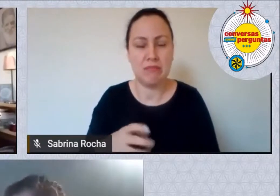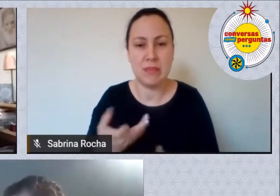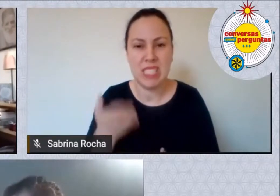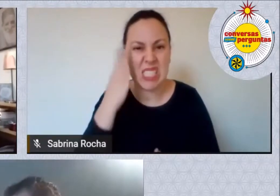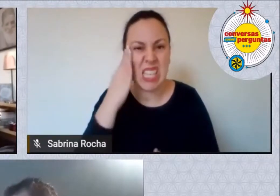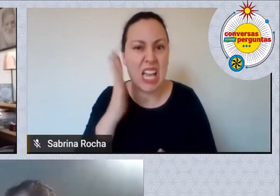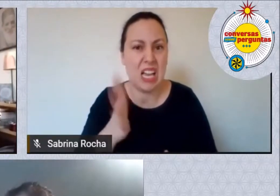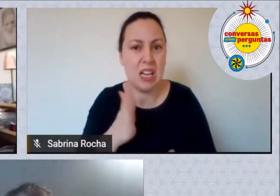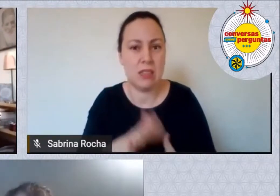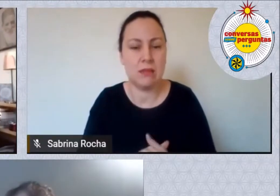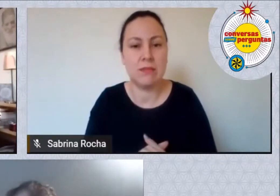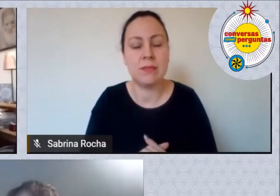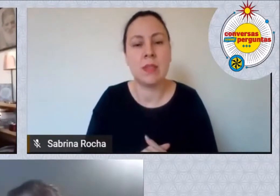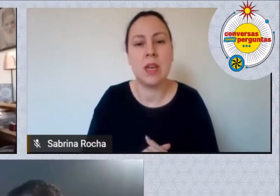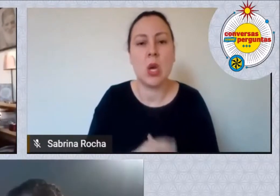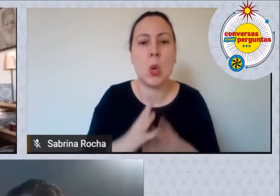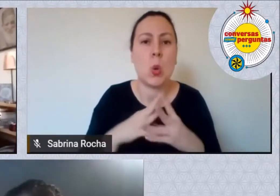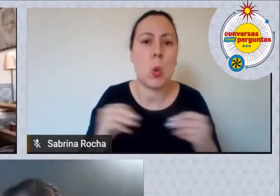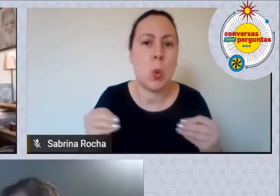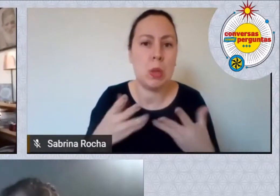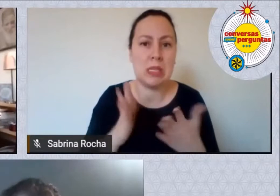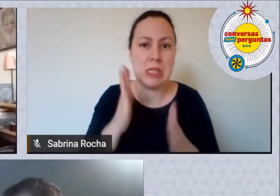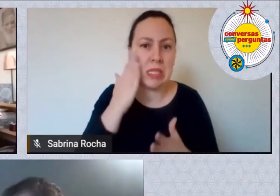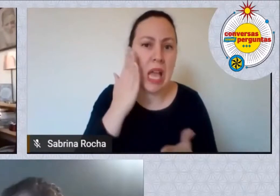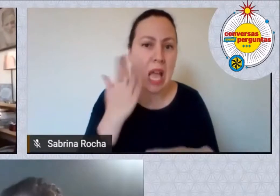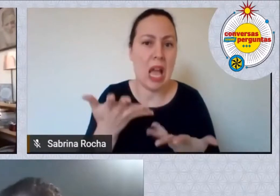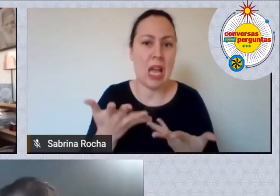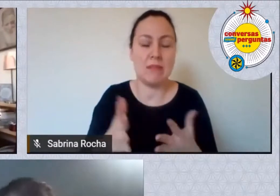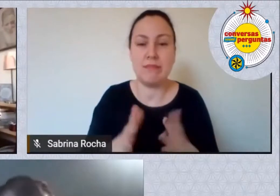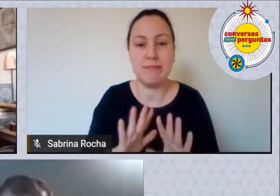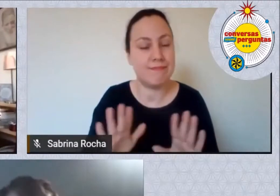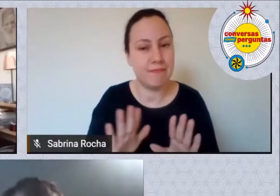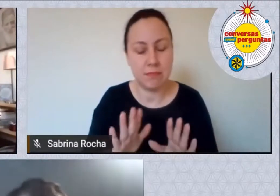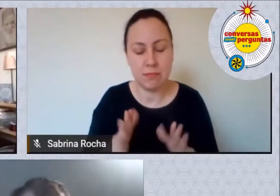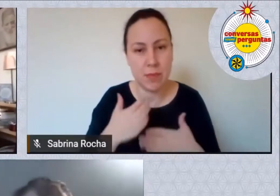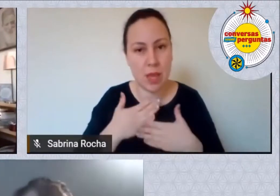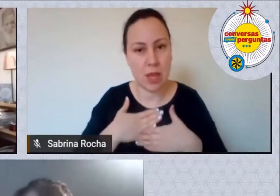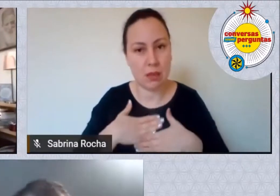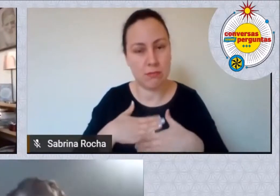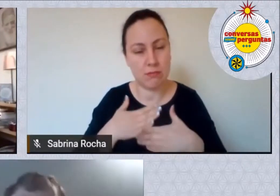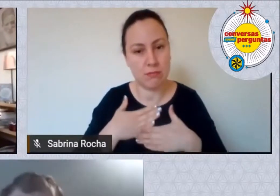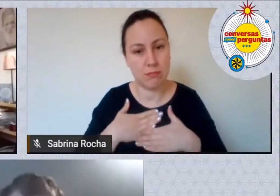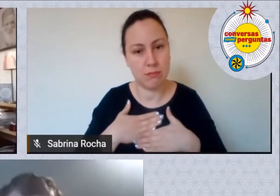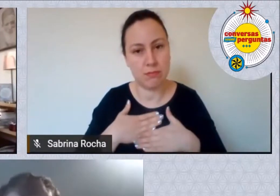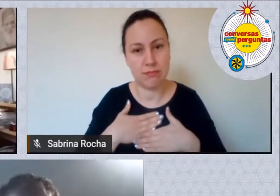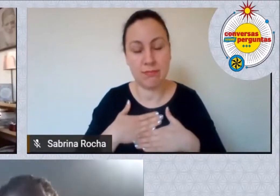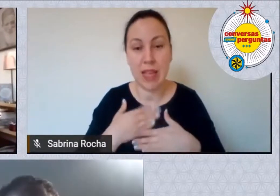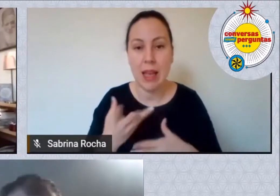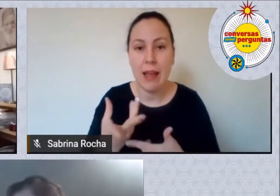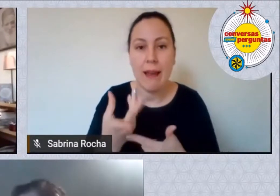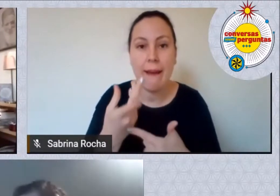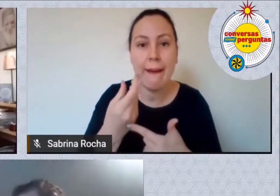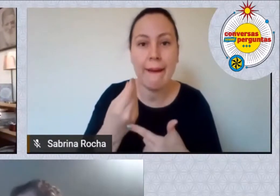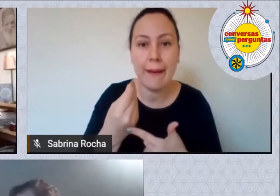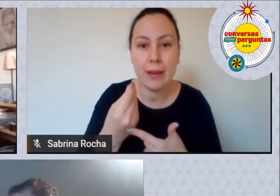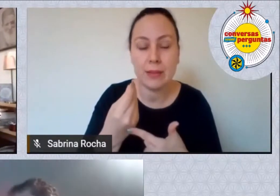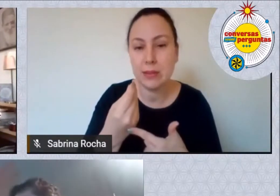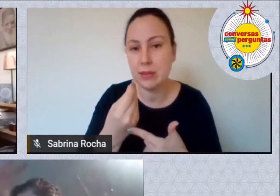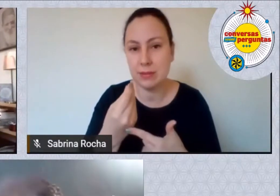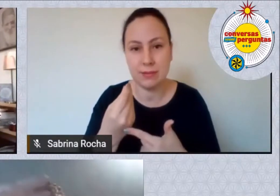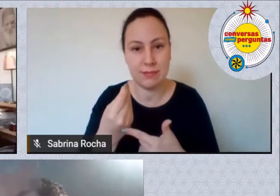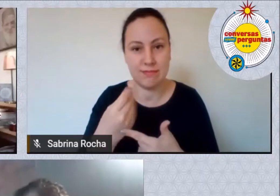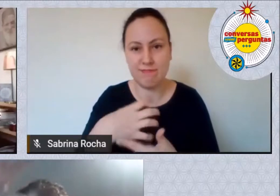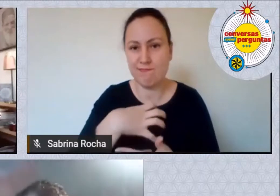os processos de cura, como manejá-los e etc. E a ideia de arte e não de ciência, não é um livro